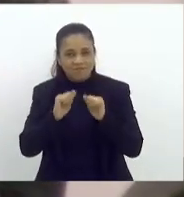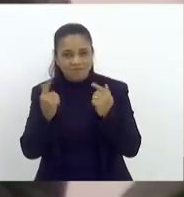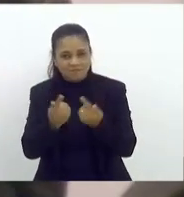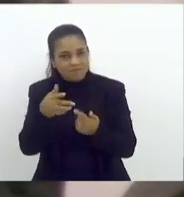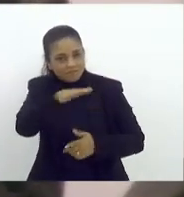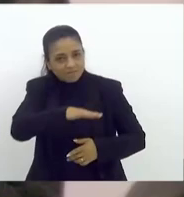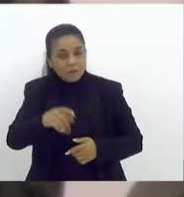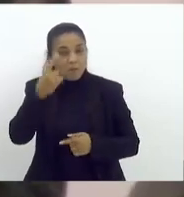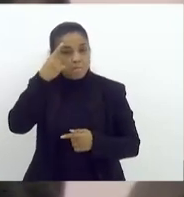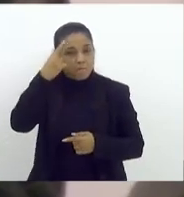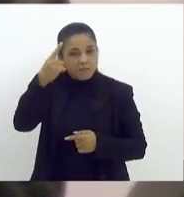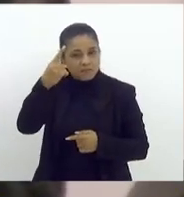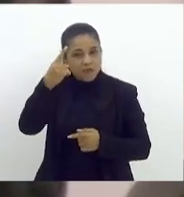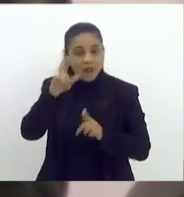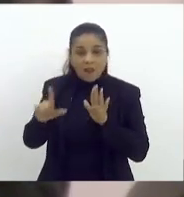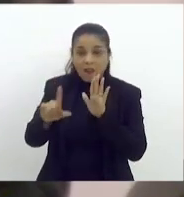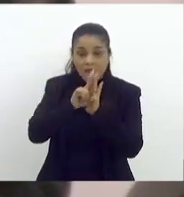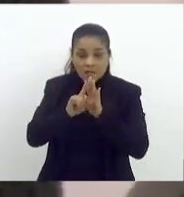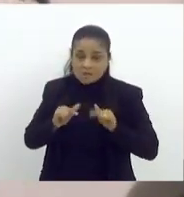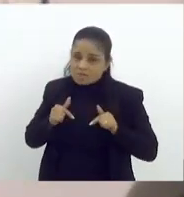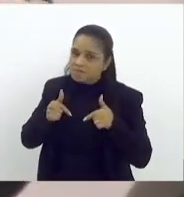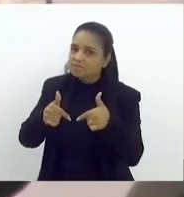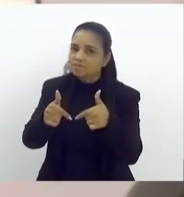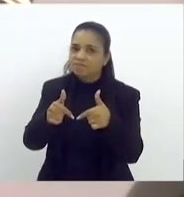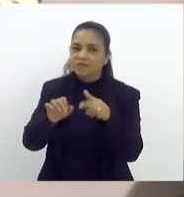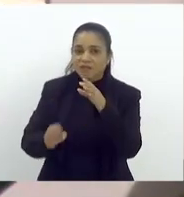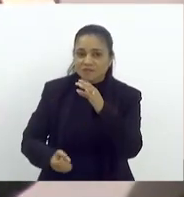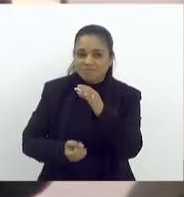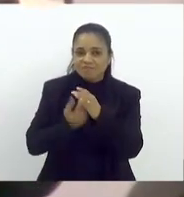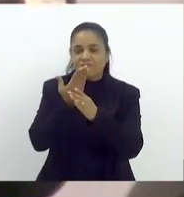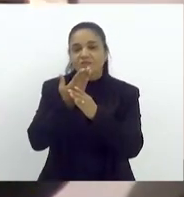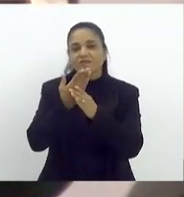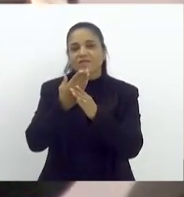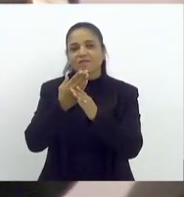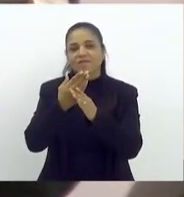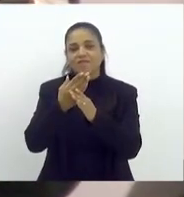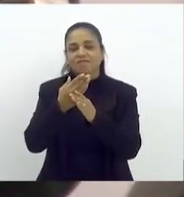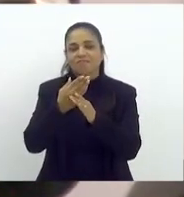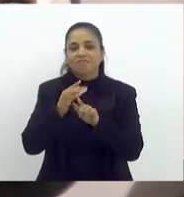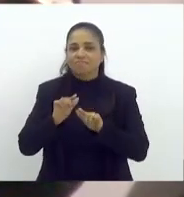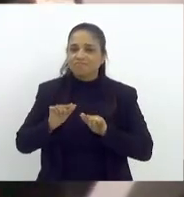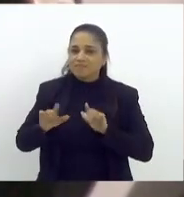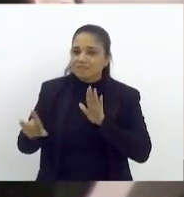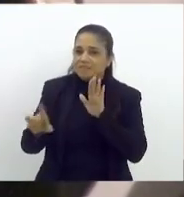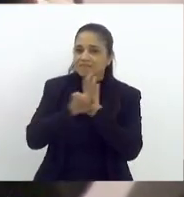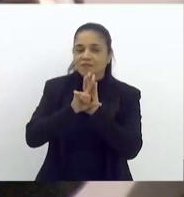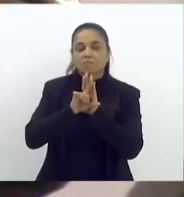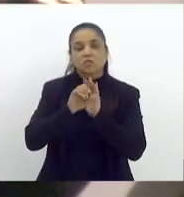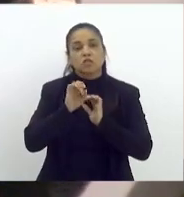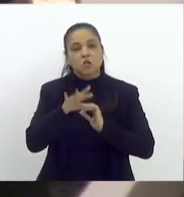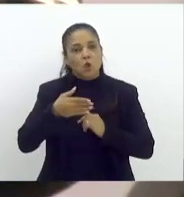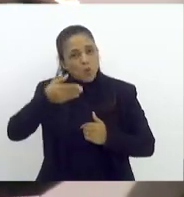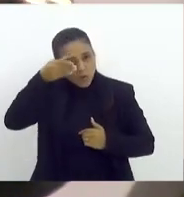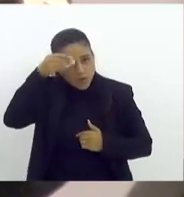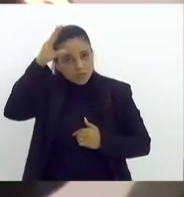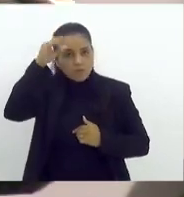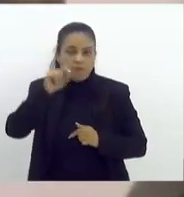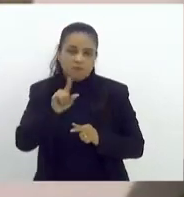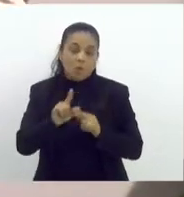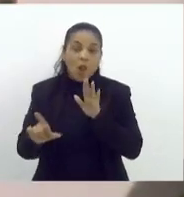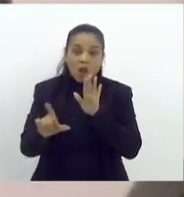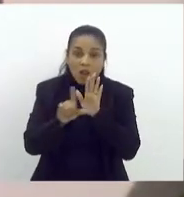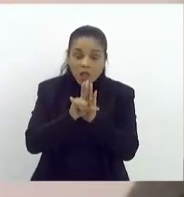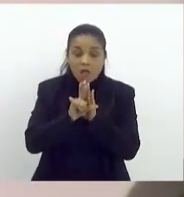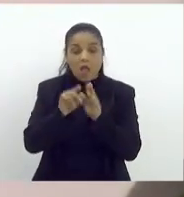possa pensar em leis ativas quando a gente criar né fomento é a gente não queria só um reconhecimento mas que a lei faça